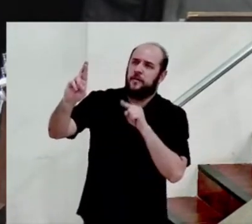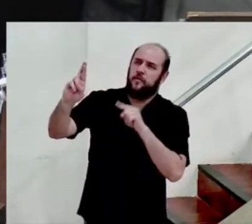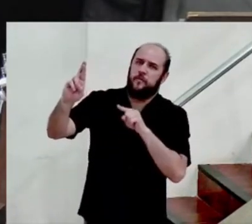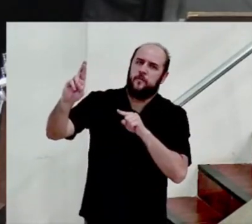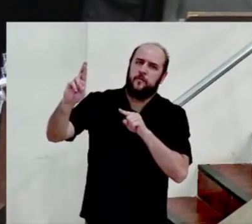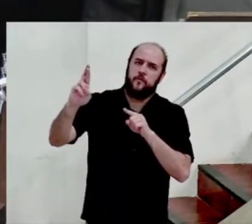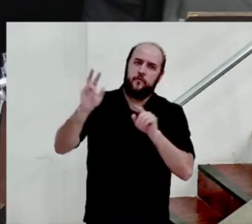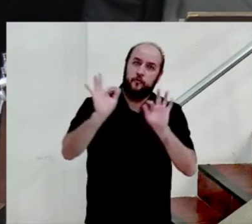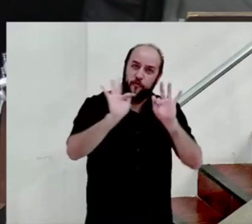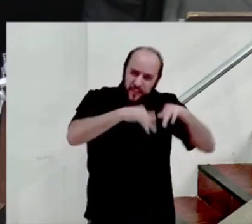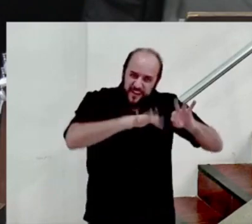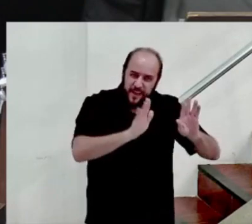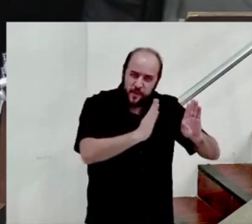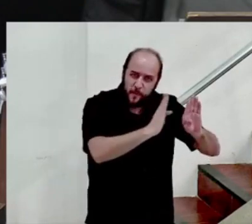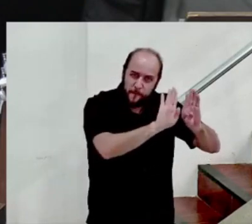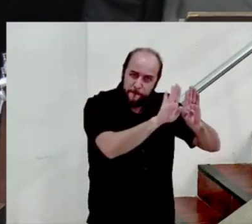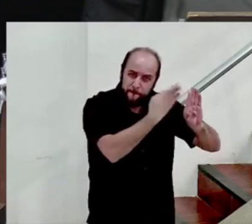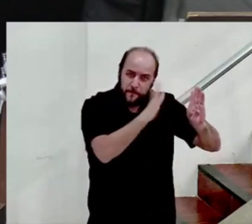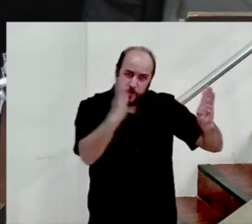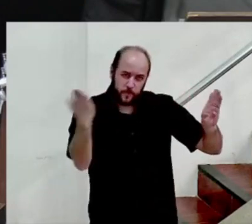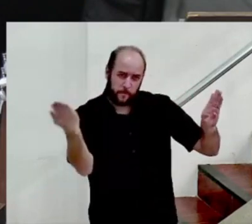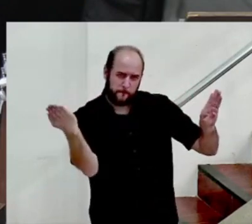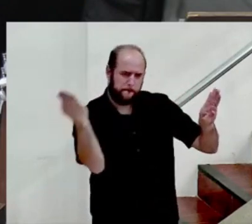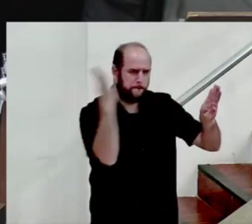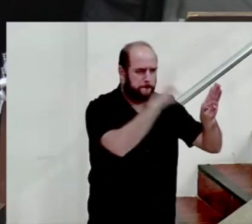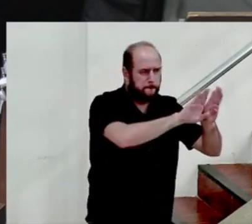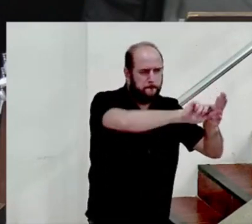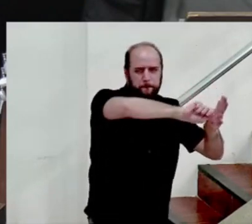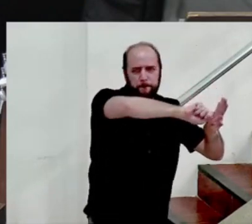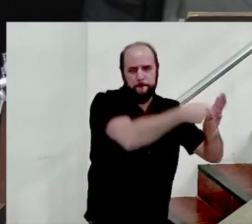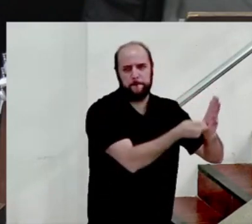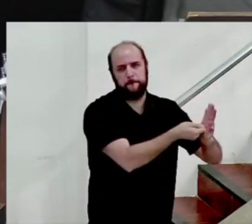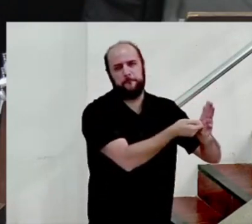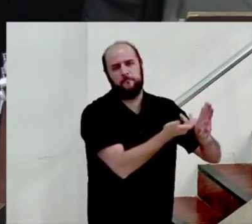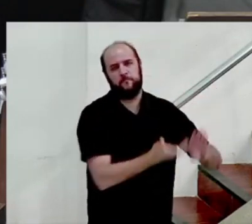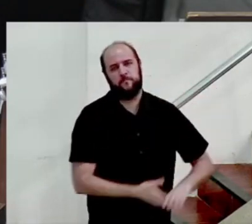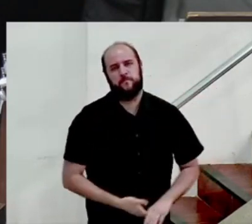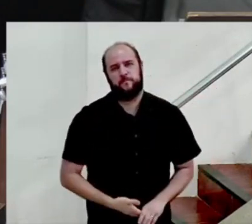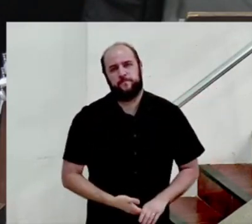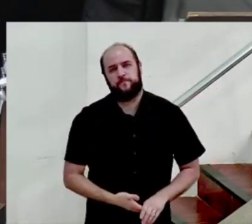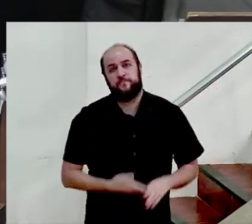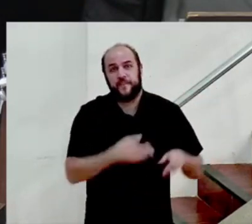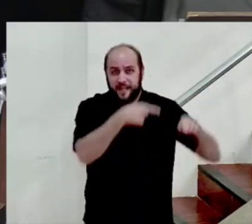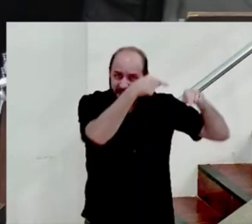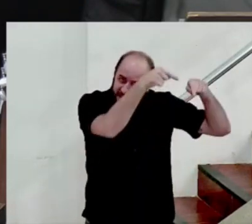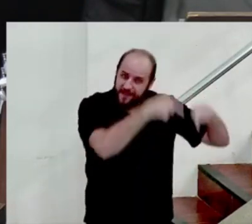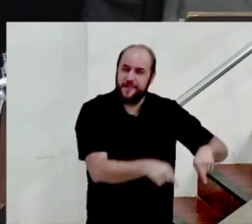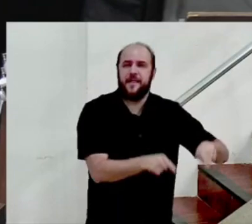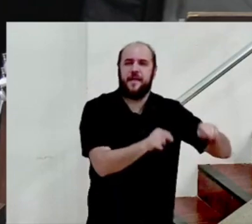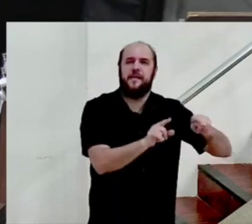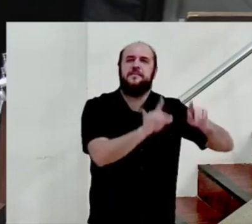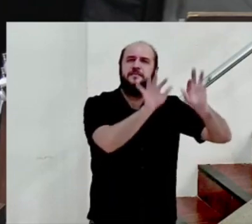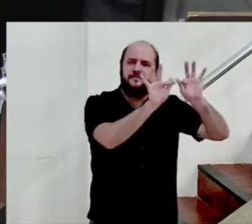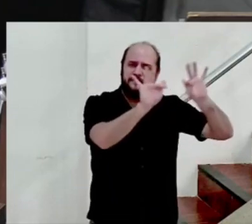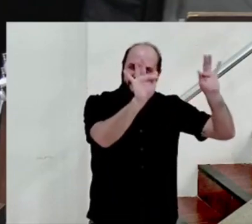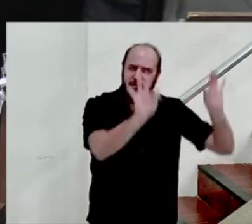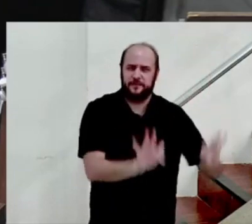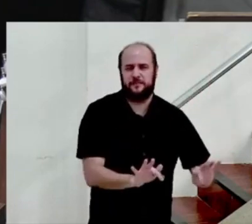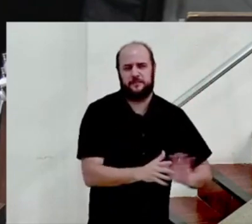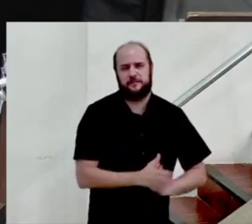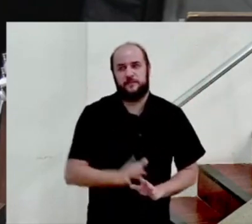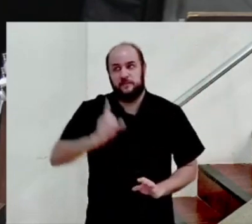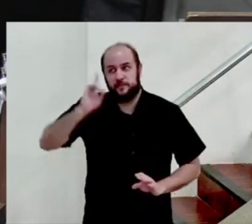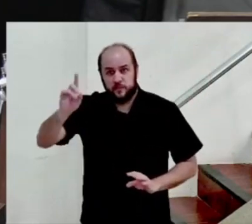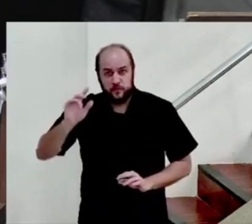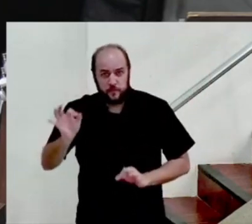fecha a porta. Assim um dia o tabernáculo foi construído. O Senhor deu o